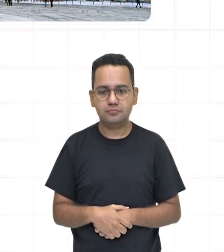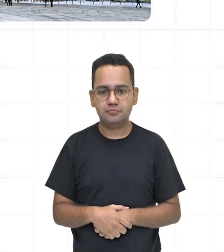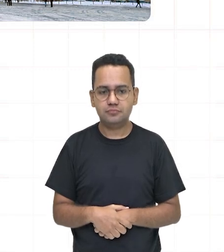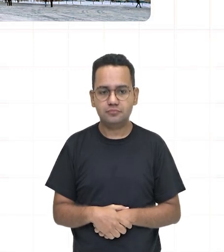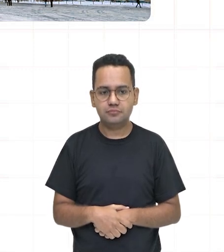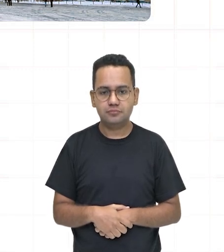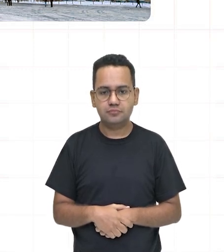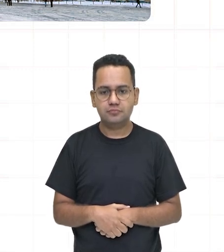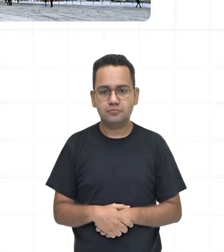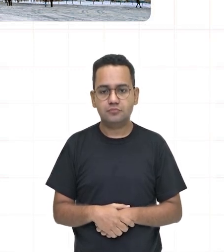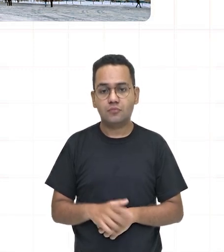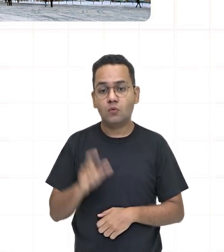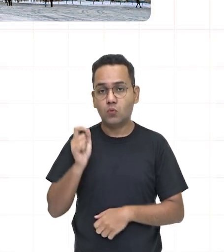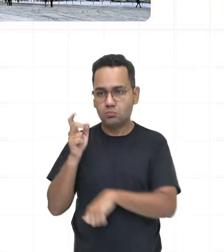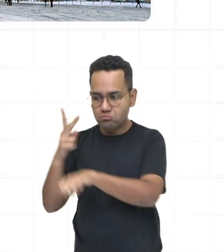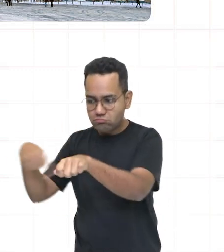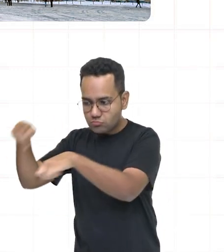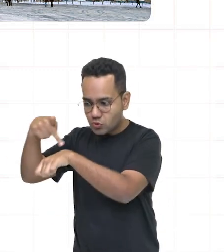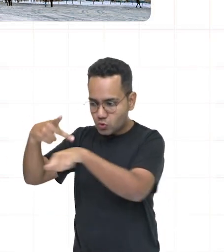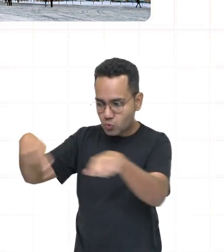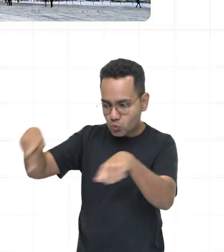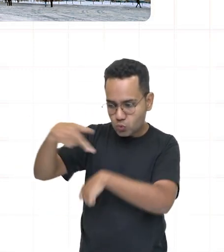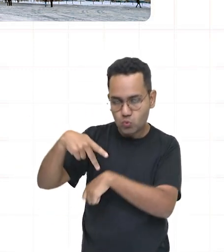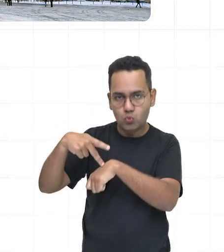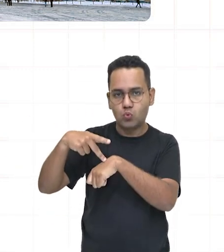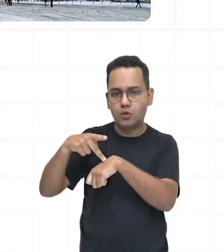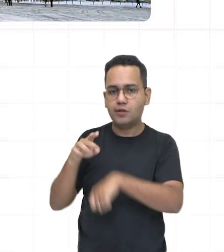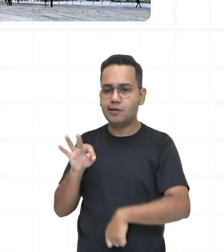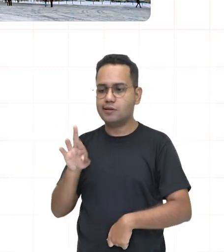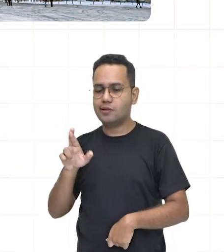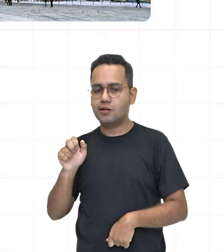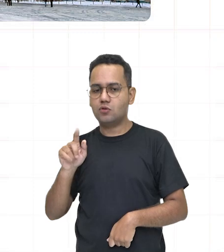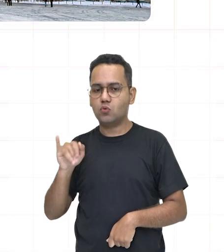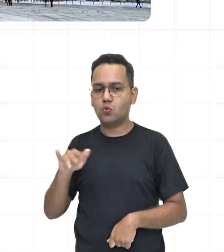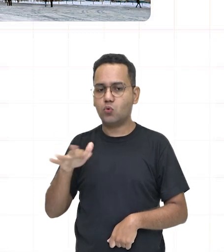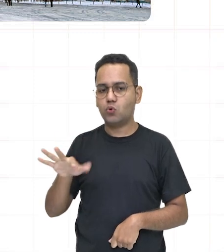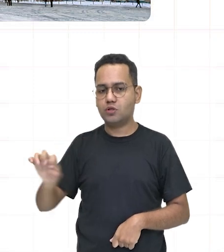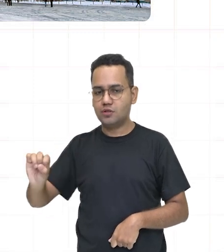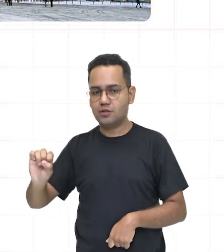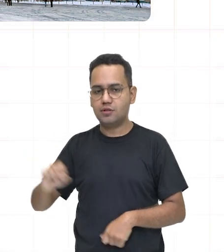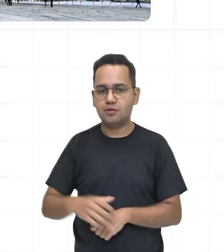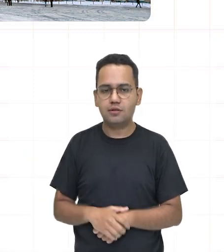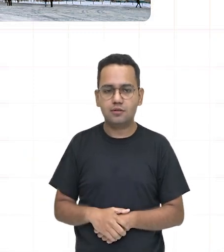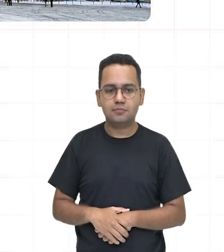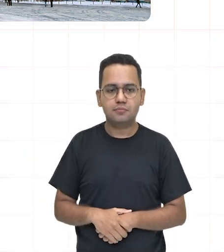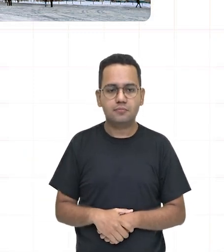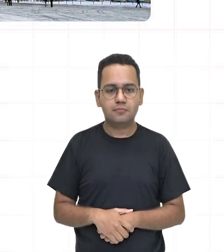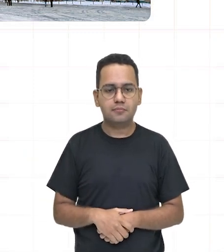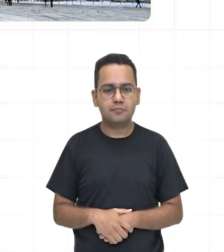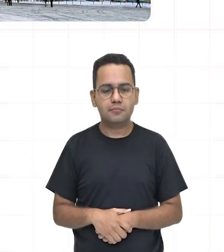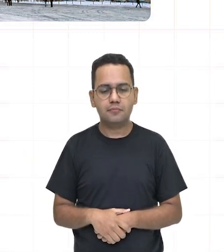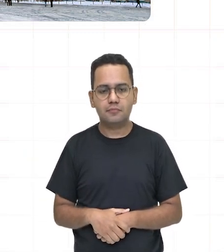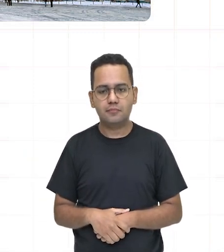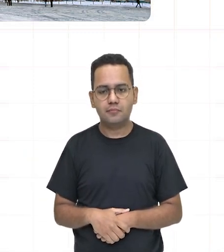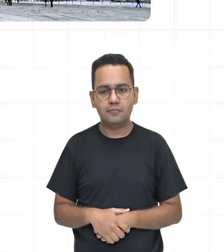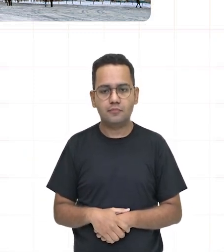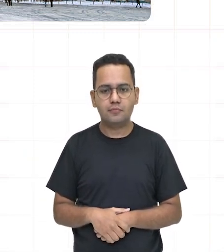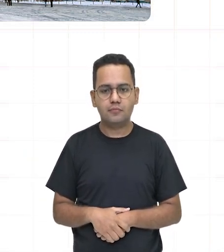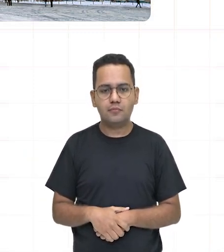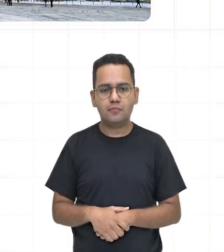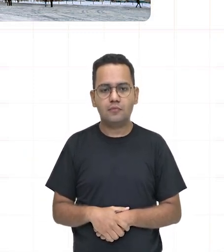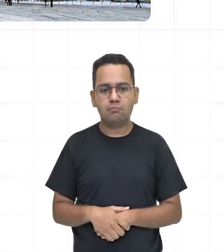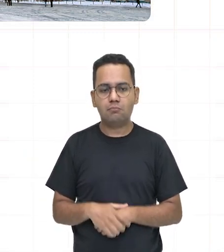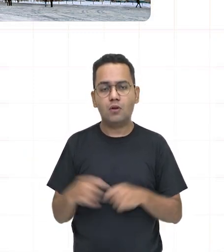a falar sobre nações transcontinentais, que são estados nacionais que pertencem